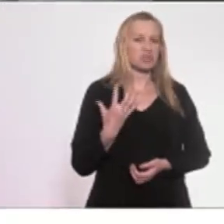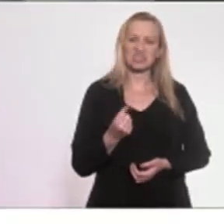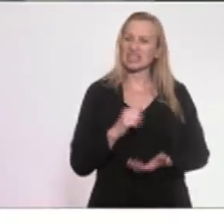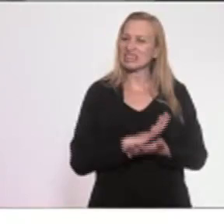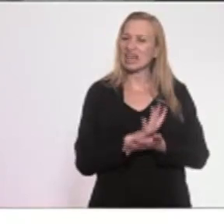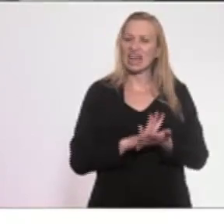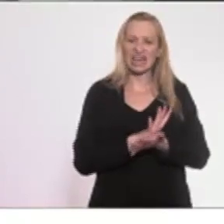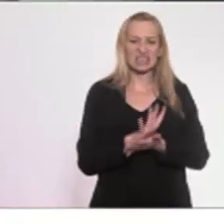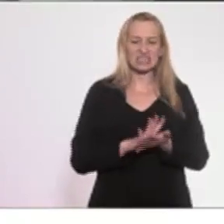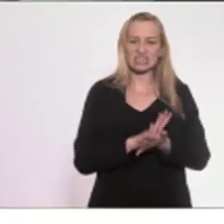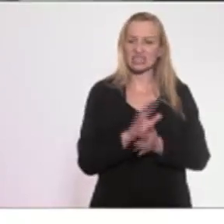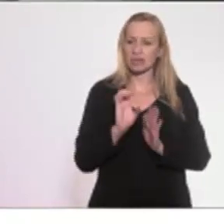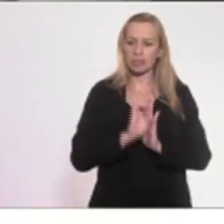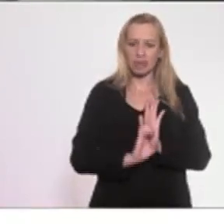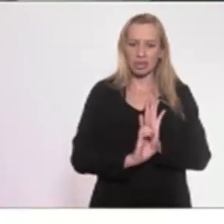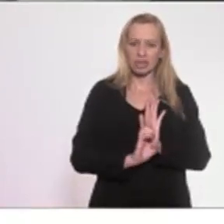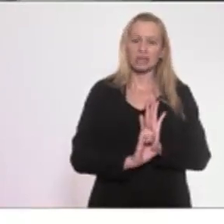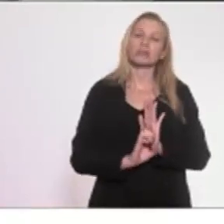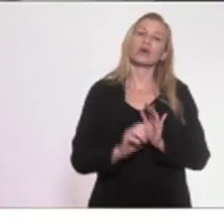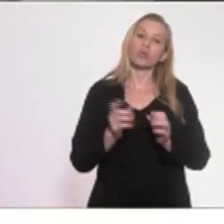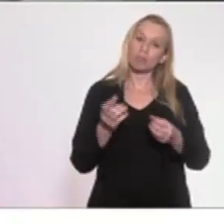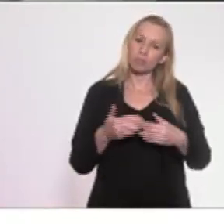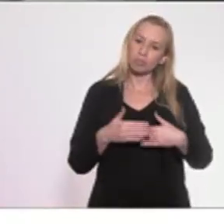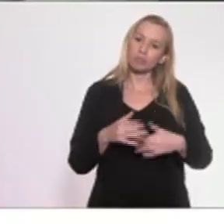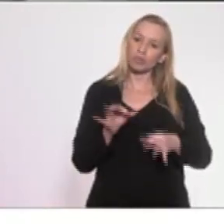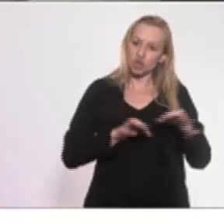foram apresentadas agora para que o projeto avance